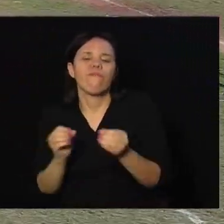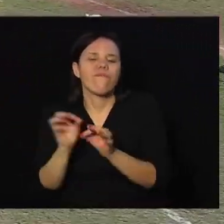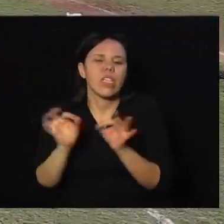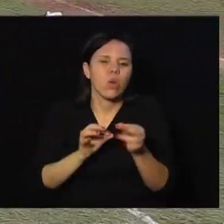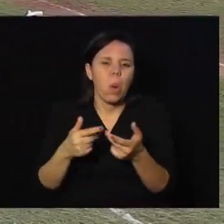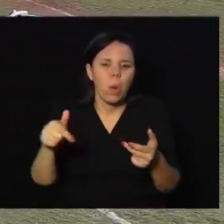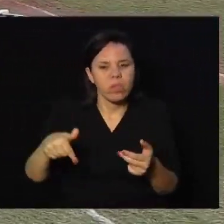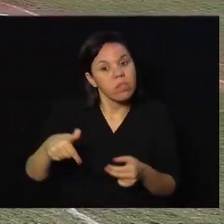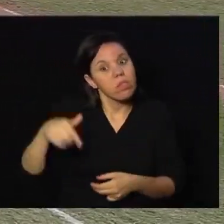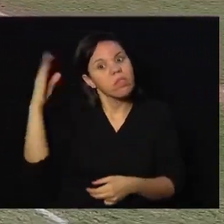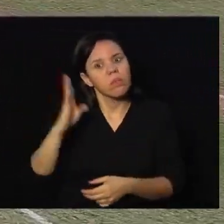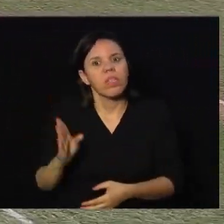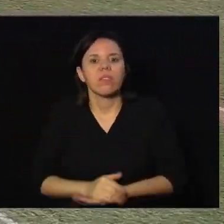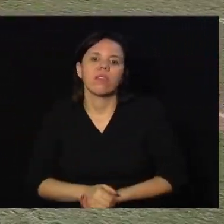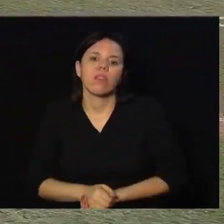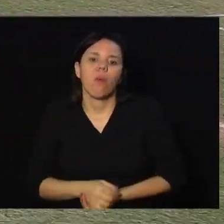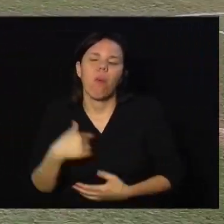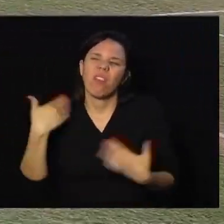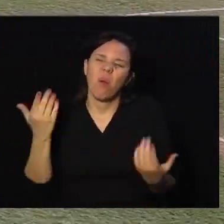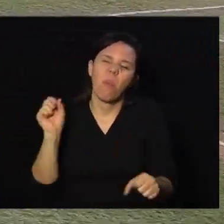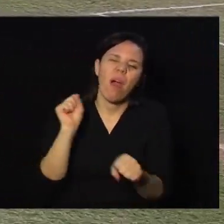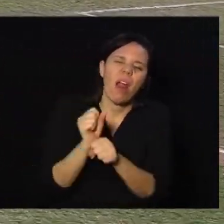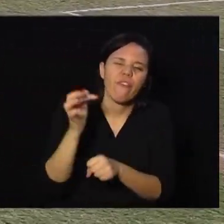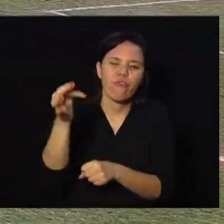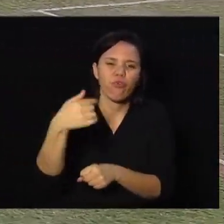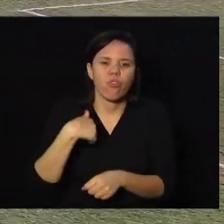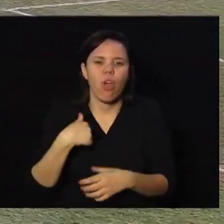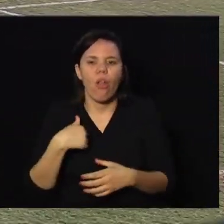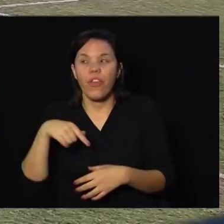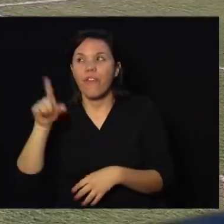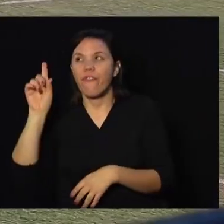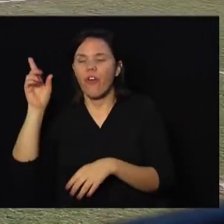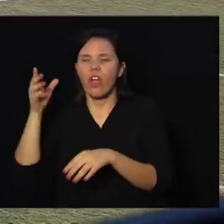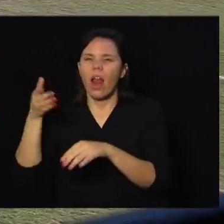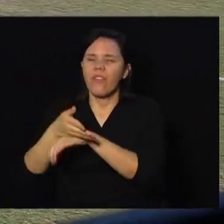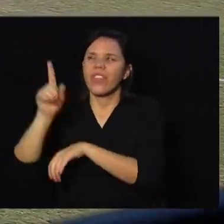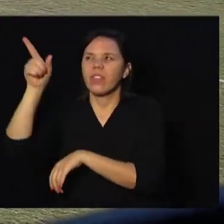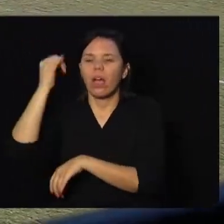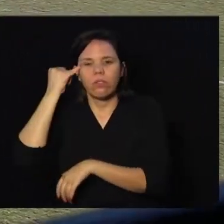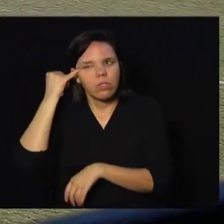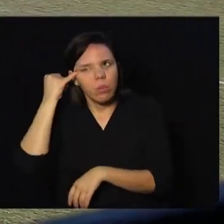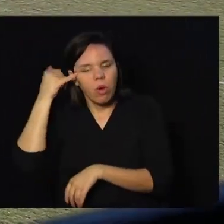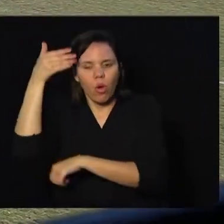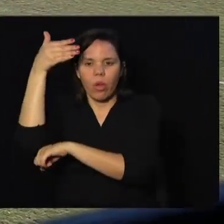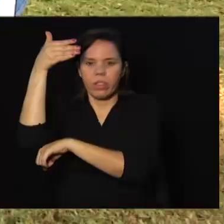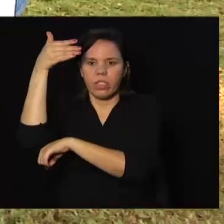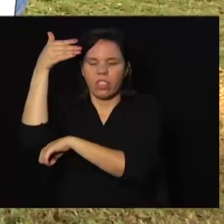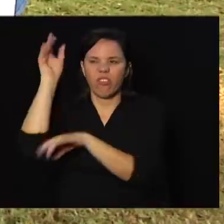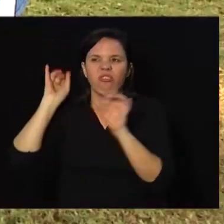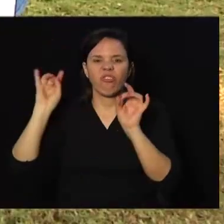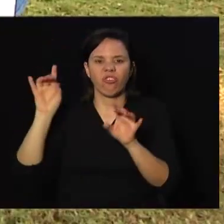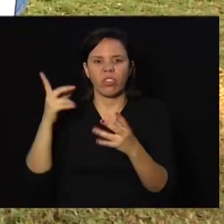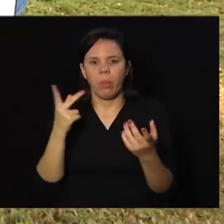aqui no Brasil, que quando eu parasse de jogar. E eu estava no Japão e eu ficava num hotel, no resort,